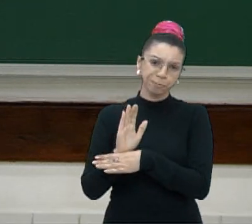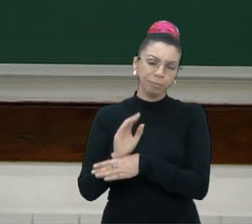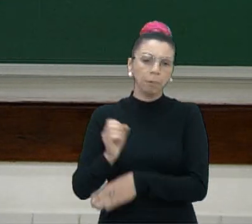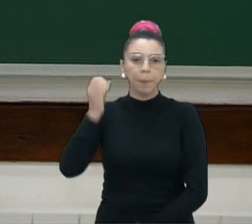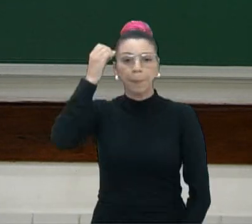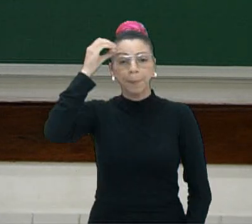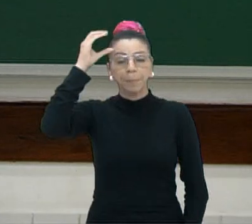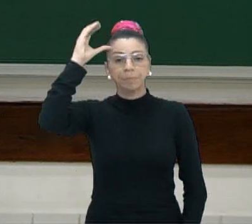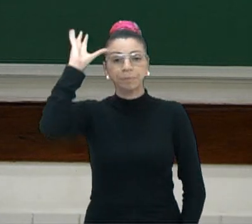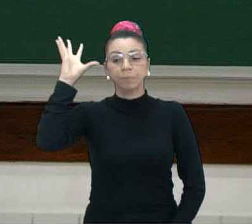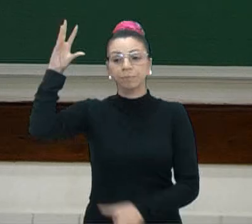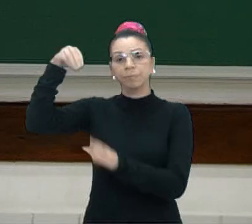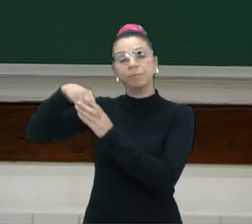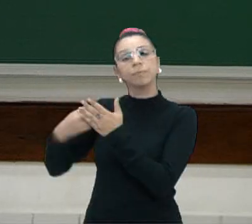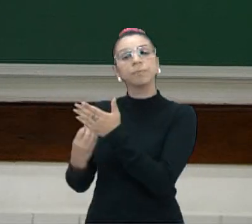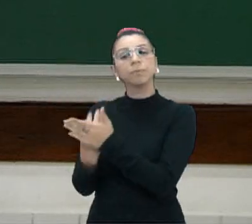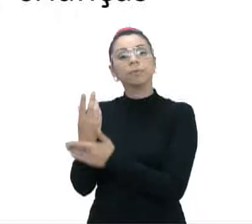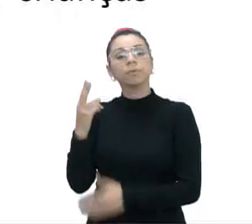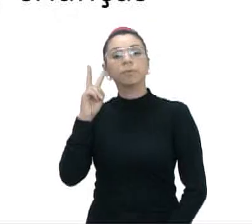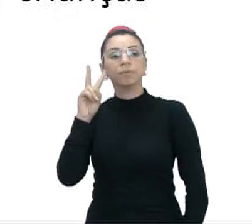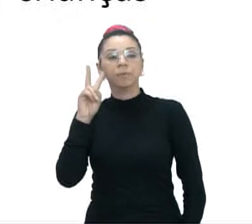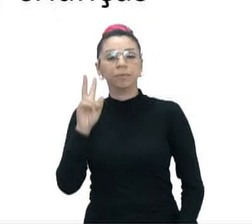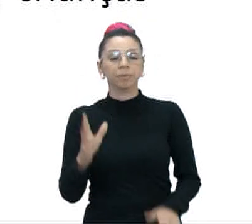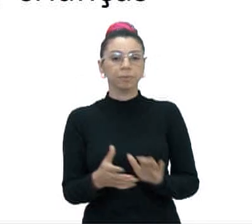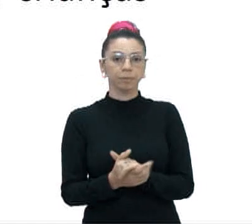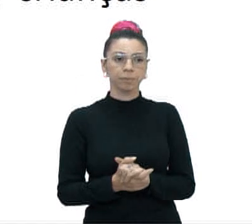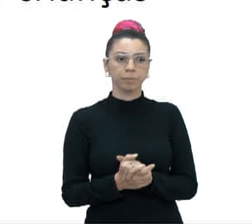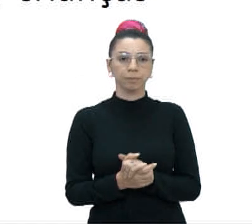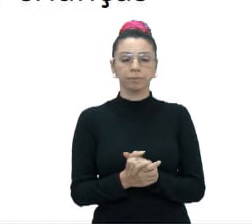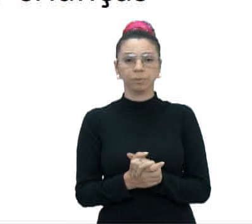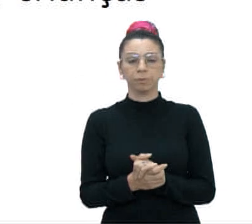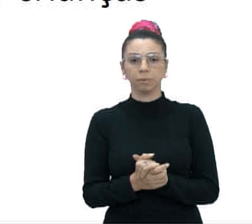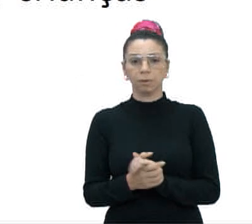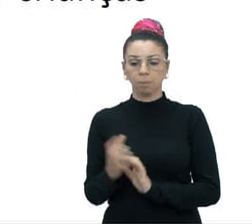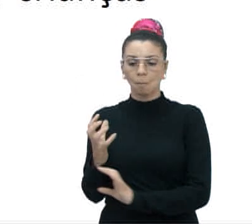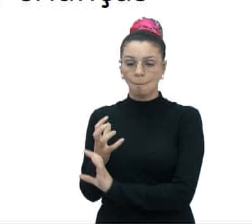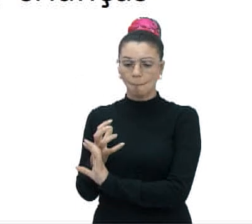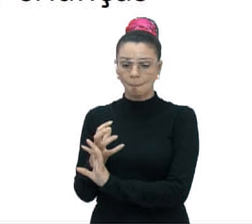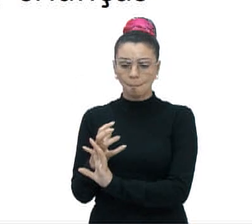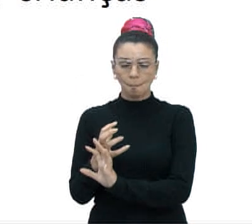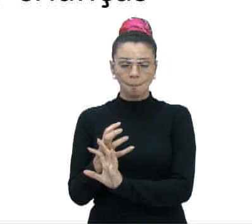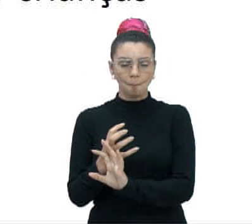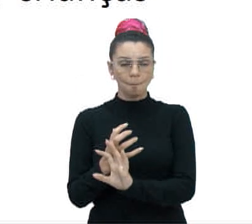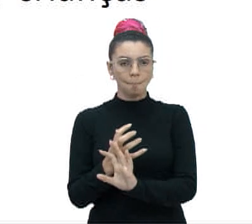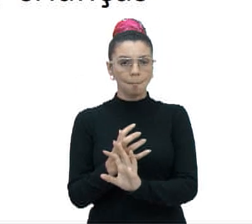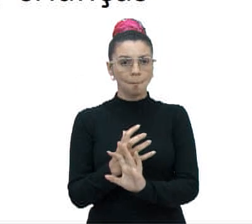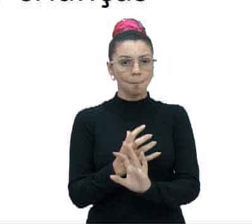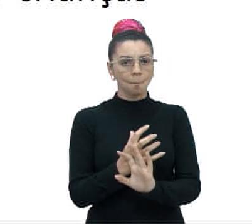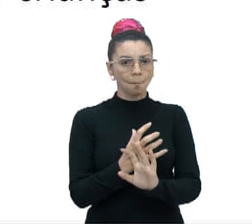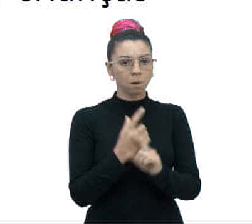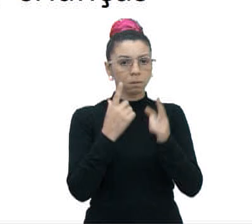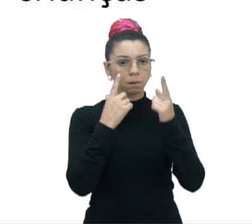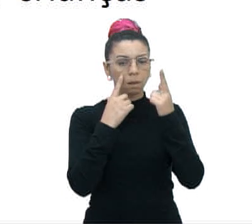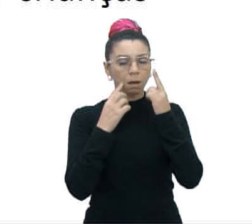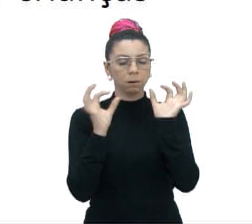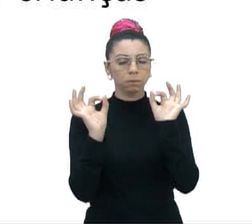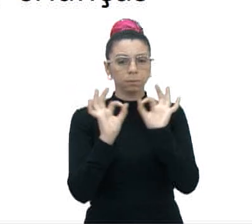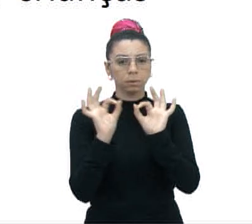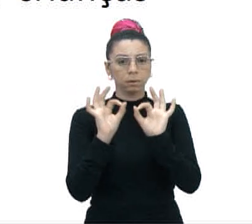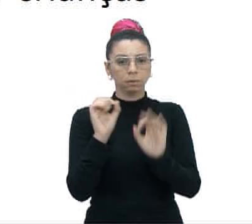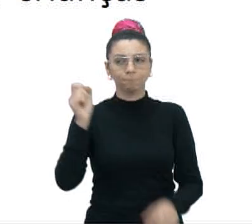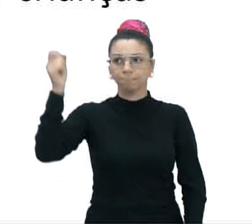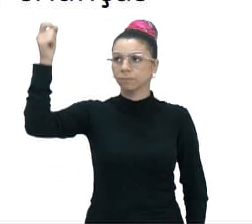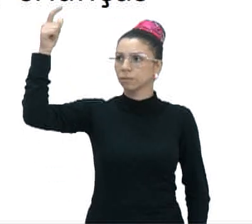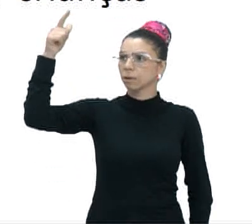eu trouxe para a minha história. Coloquei aqui. A seca secou as minhas lágrimas. O sol ardia há